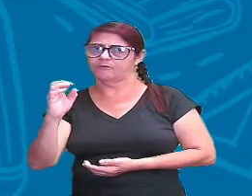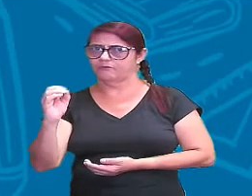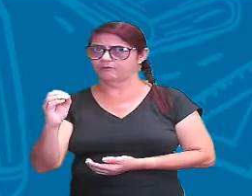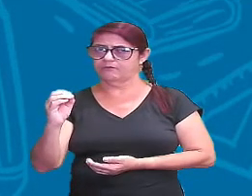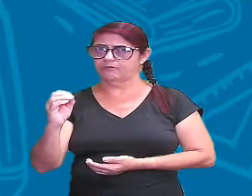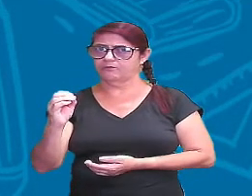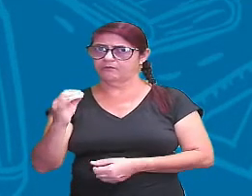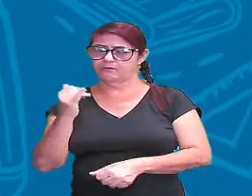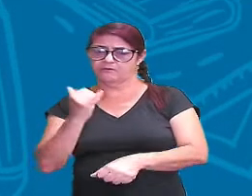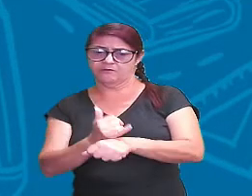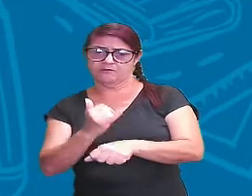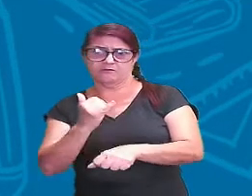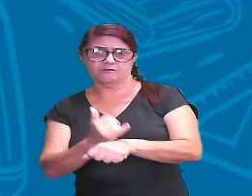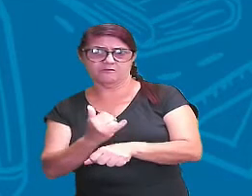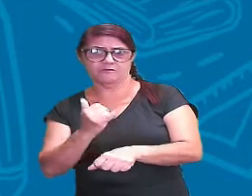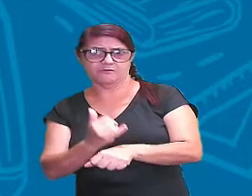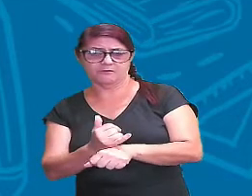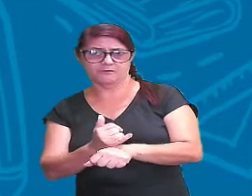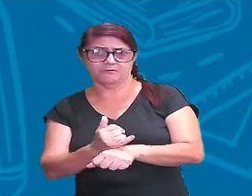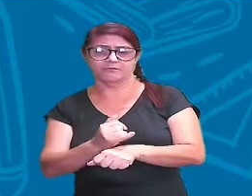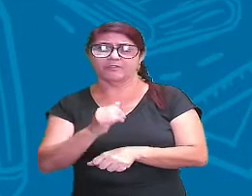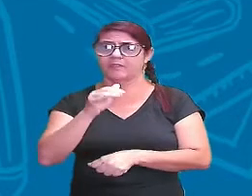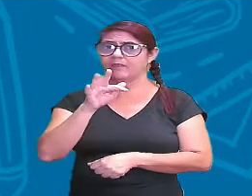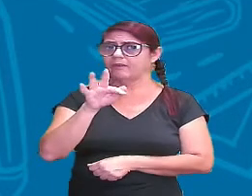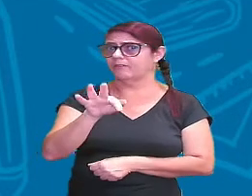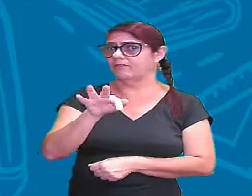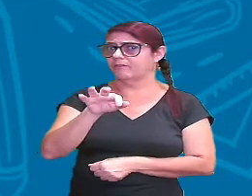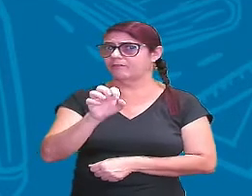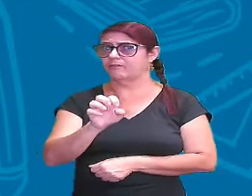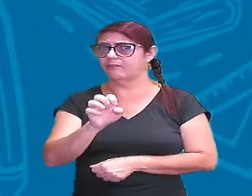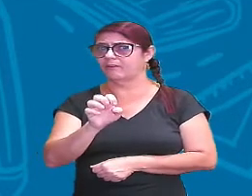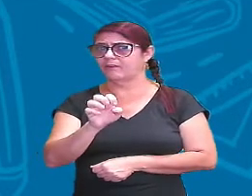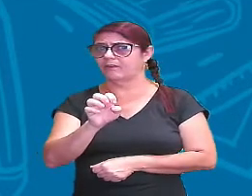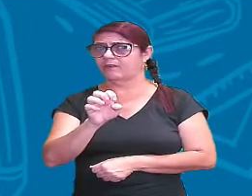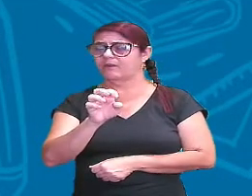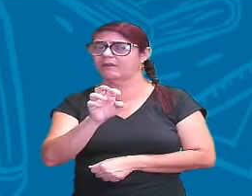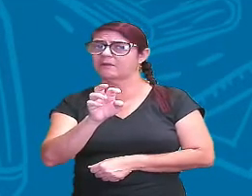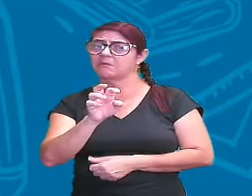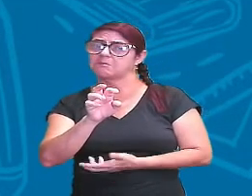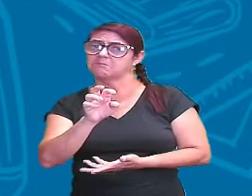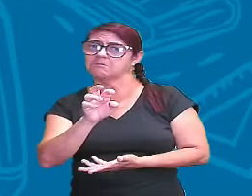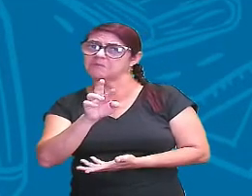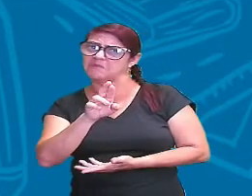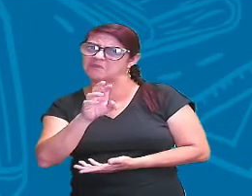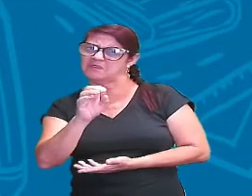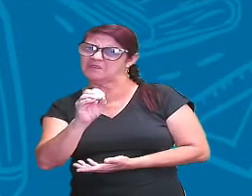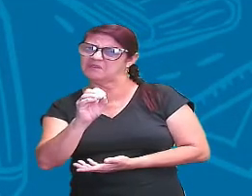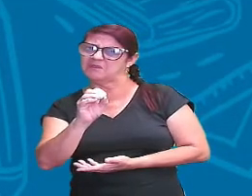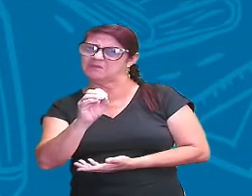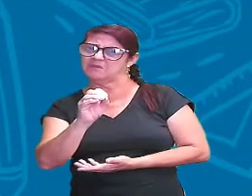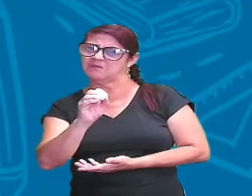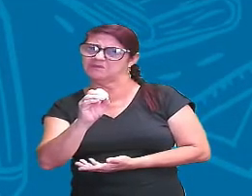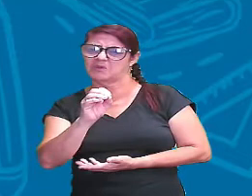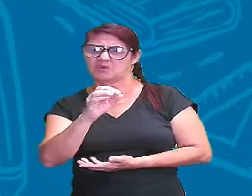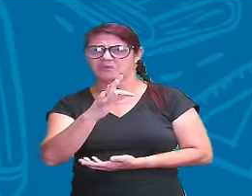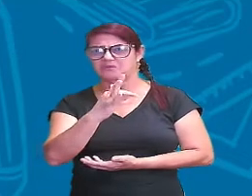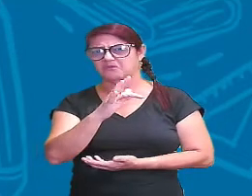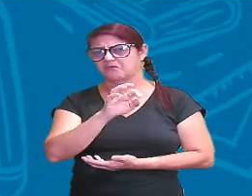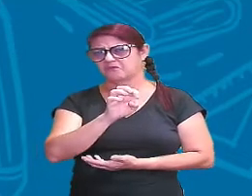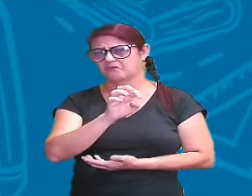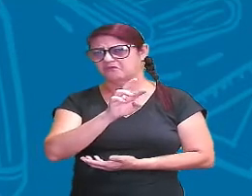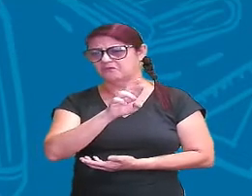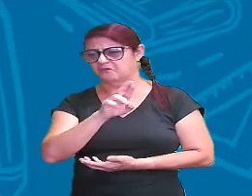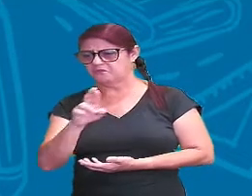O. É ferro ou ferro? O que é que vocês acham? Ferro, né? Porque ferro, eu